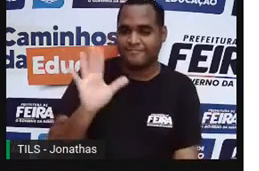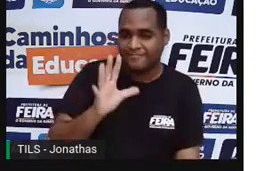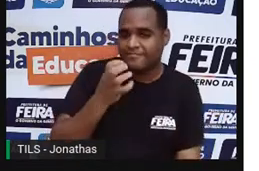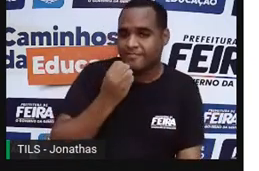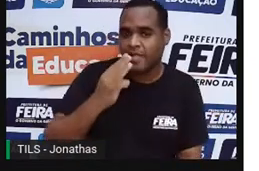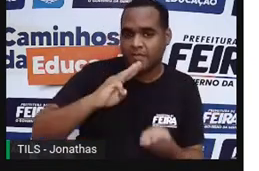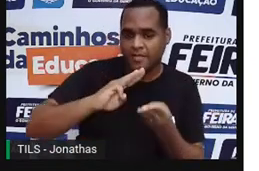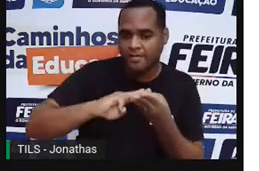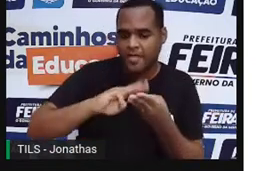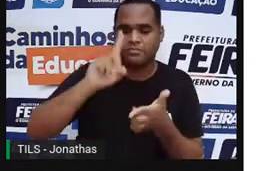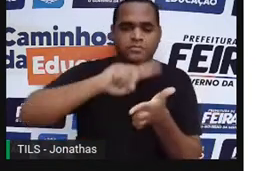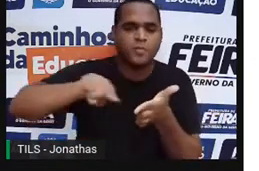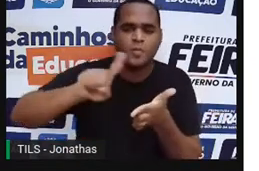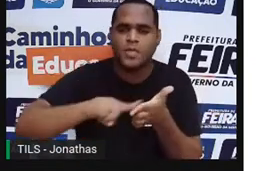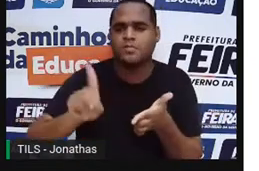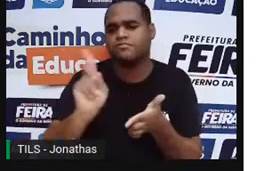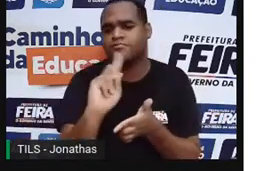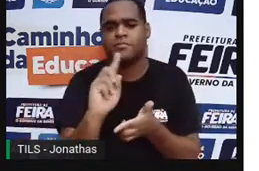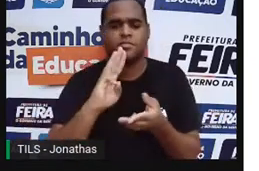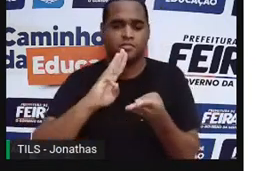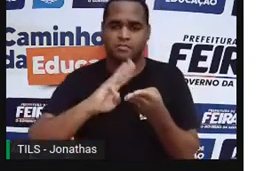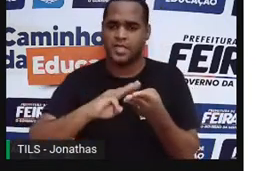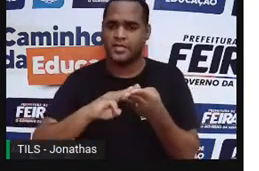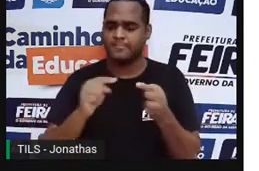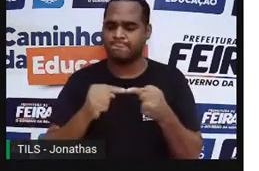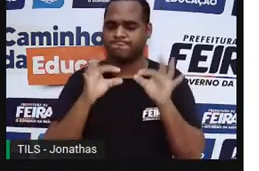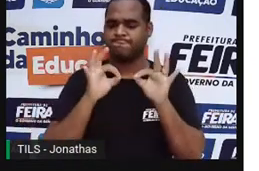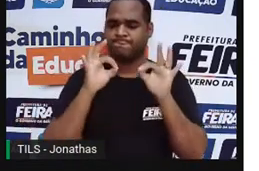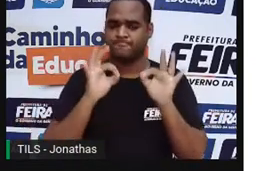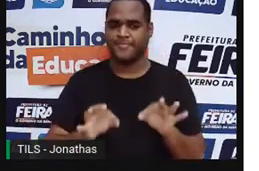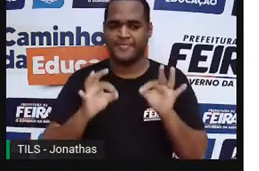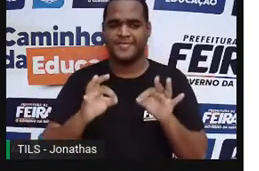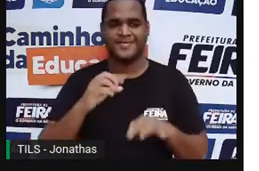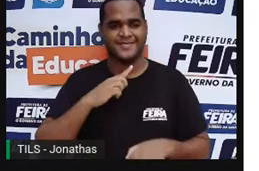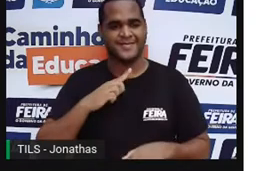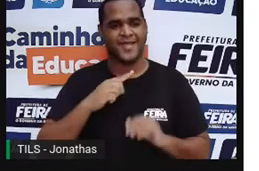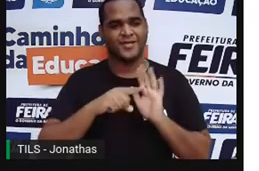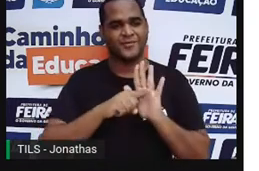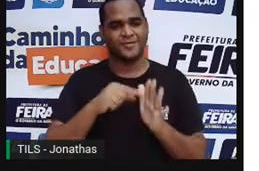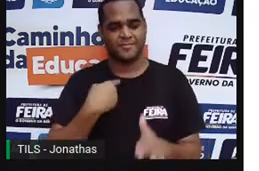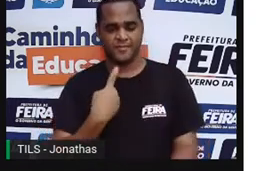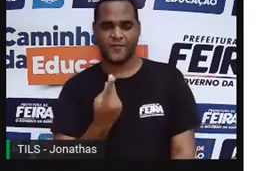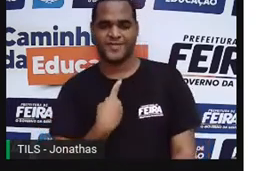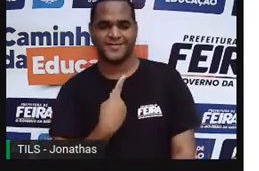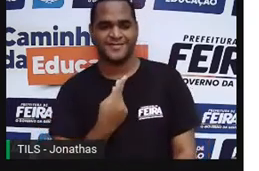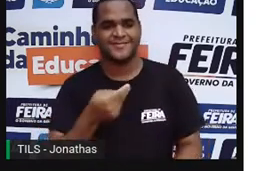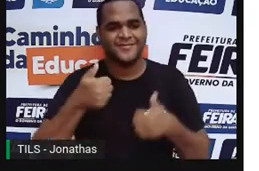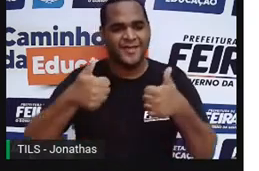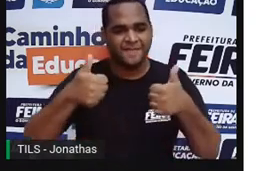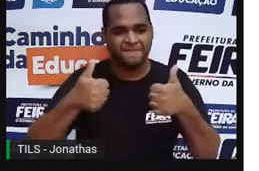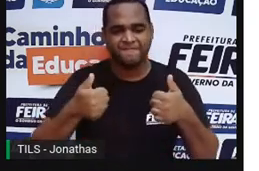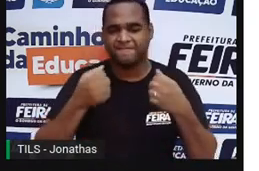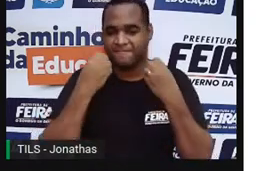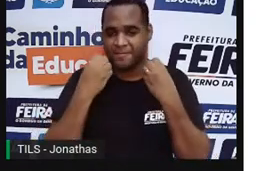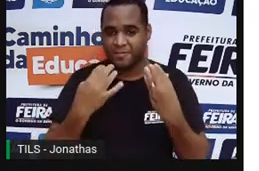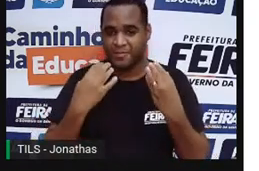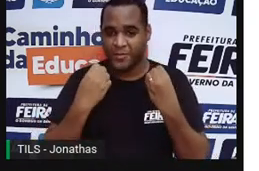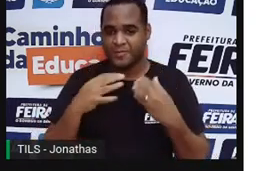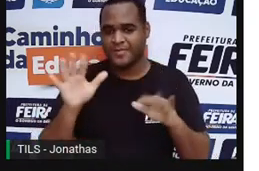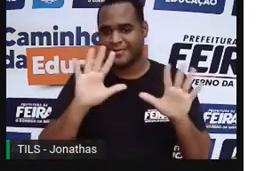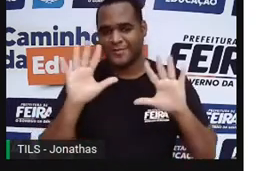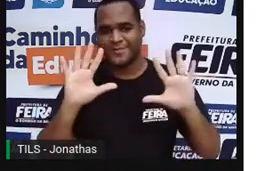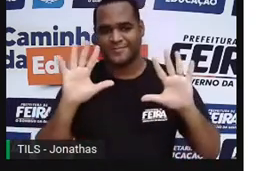meu recado que matemática não é problema tá a temática é solução para mim para você tá bom é isso aí